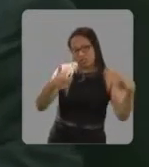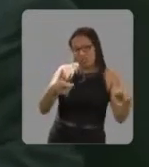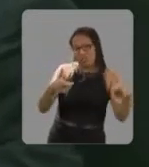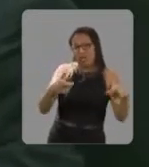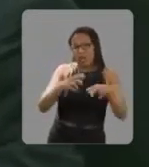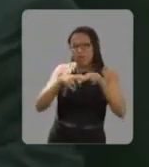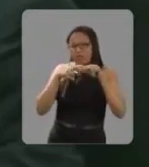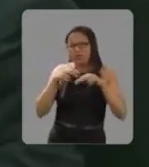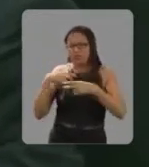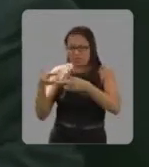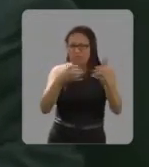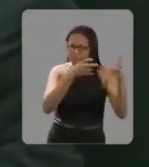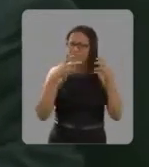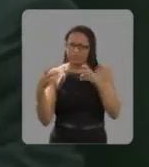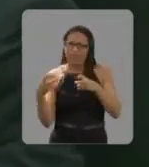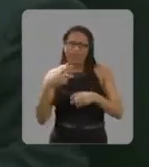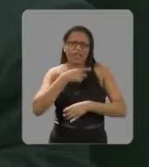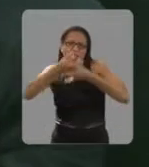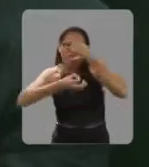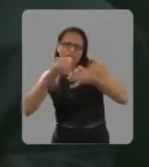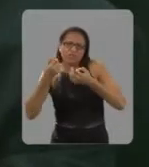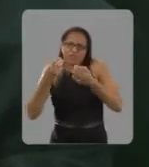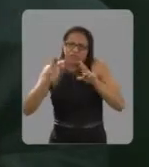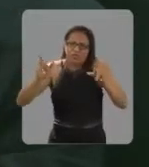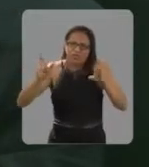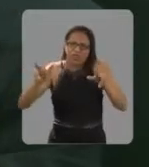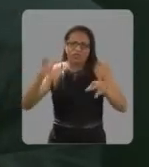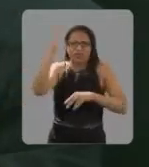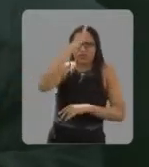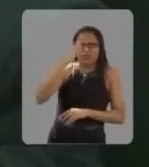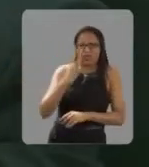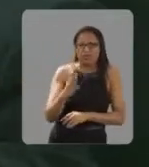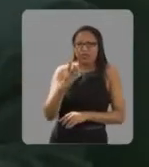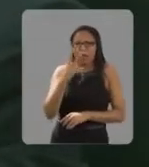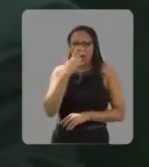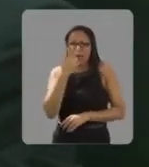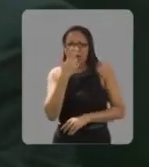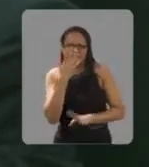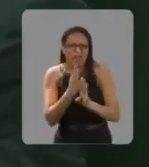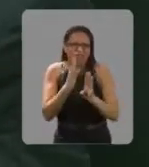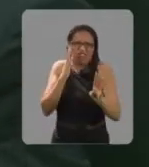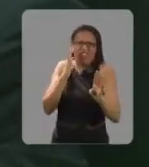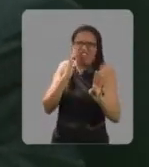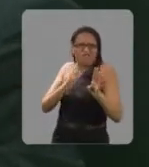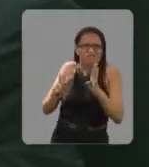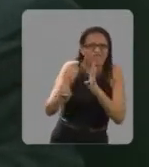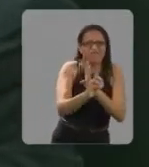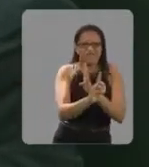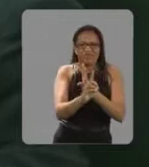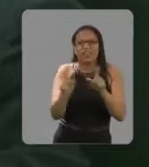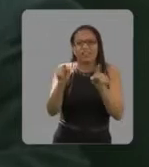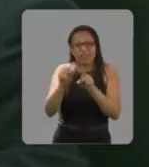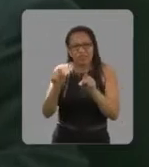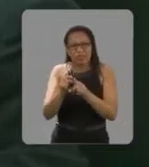pessoas que dizem o contrário, essa questão do brasileiro de não pegar fila, de ser amigo do outro, né? Essa questão da